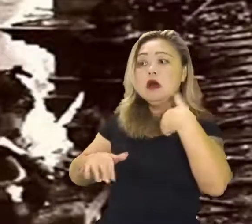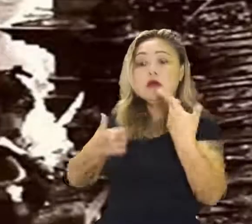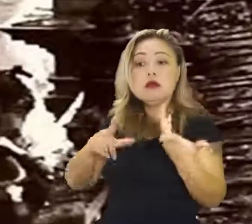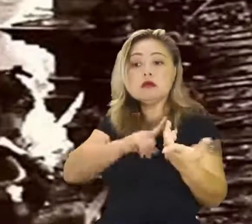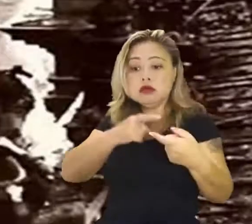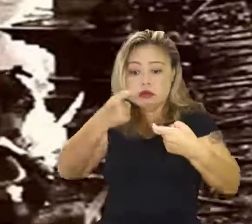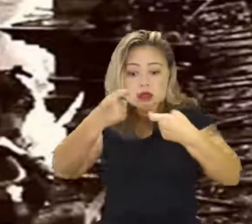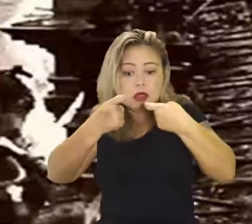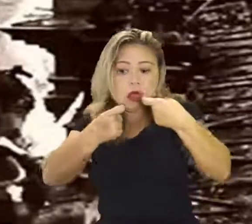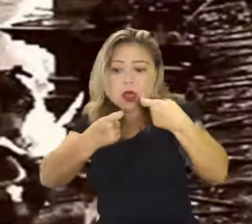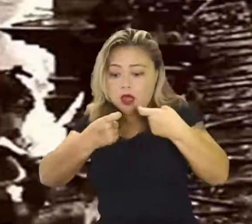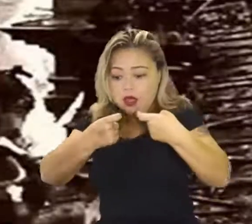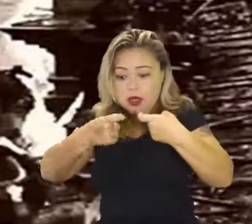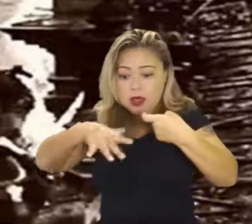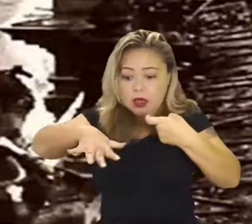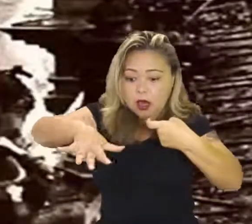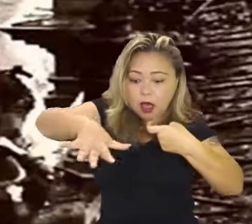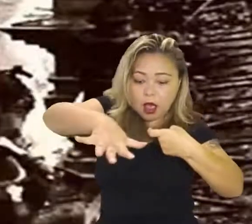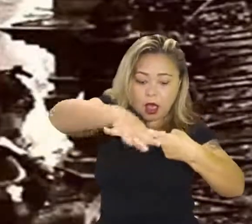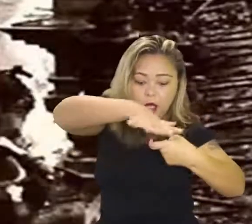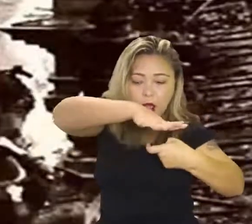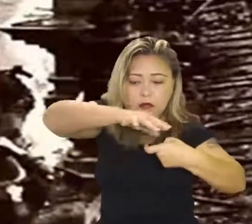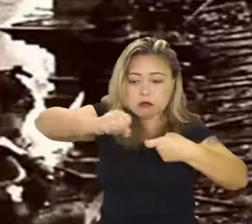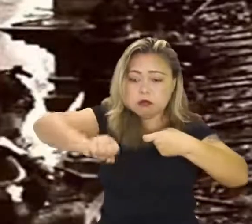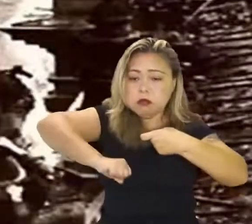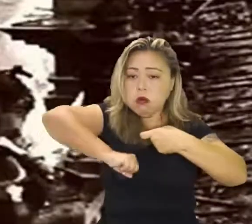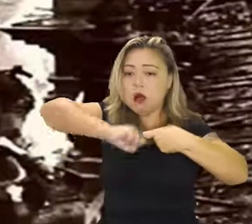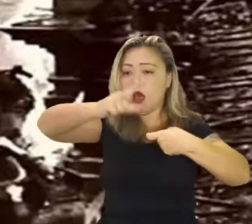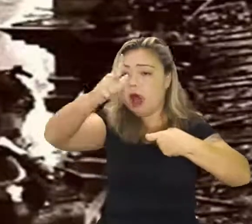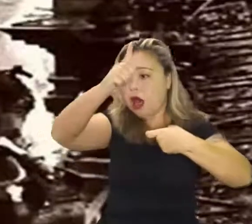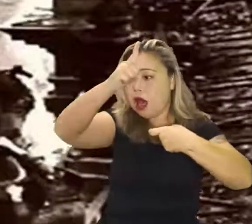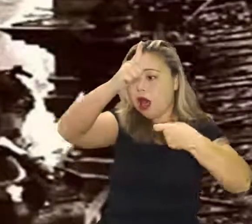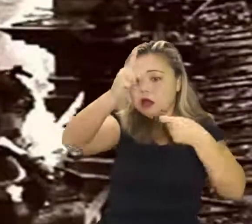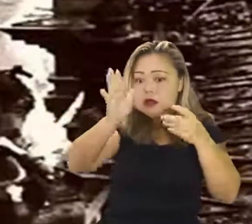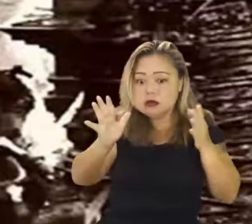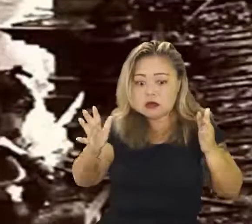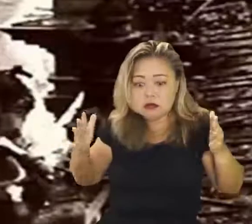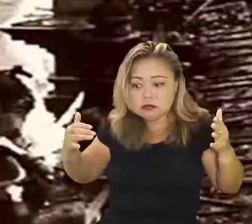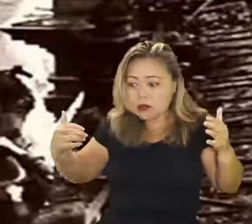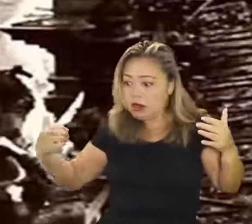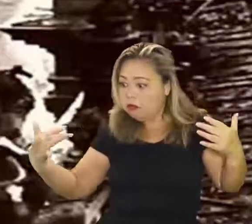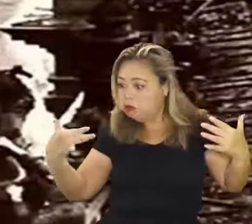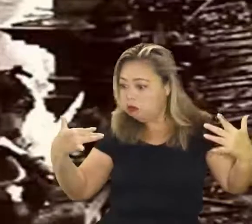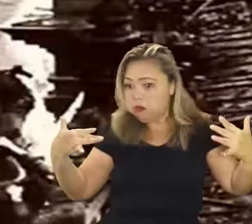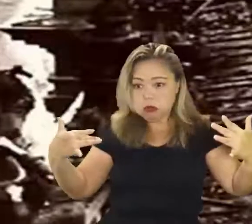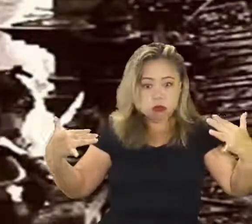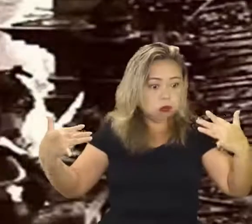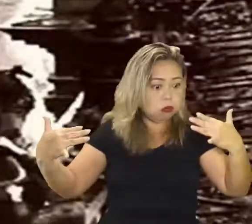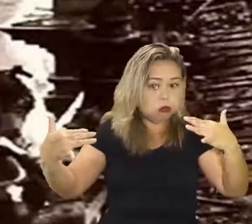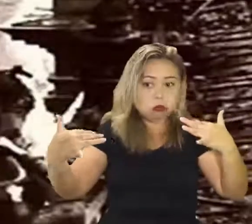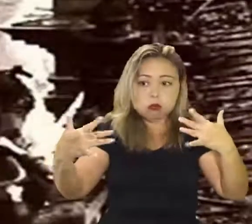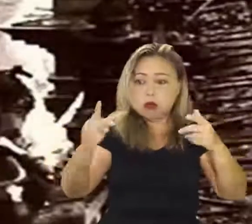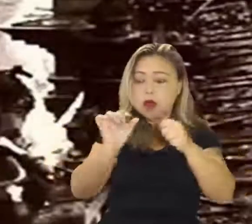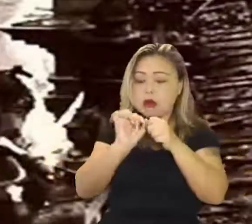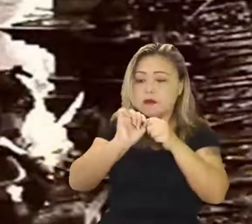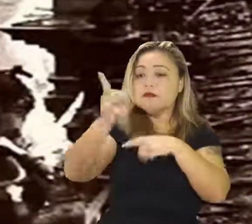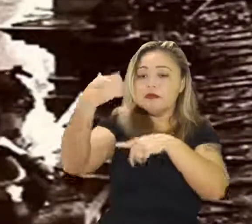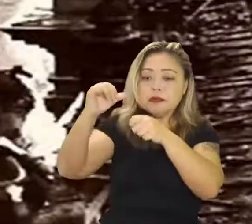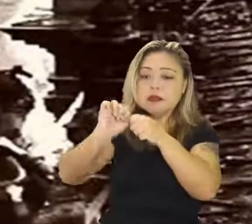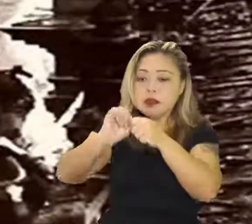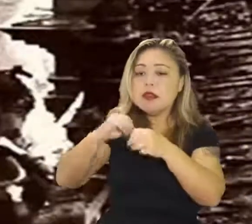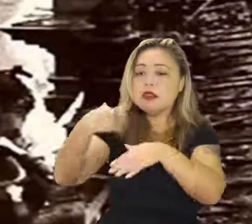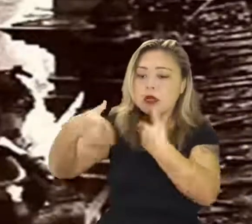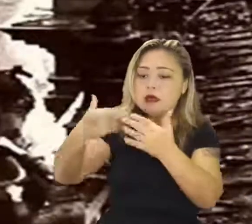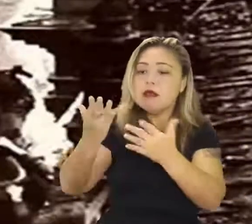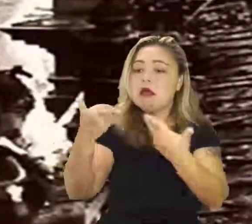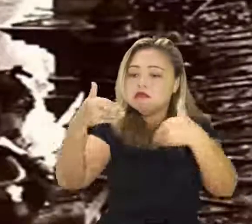guerra onde a Alemanha ela começa a ficar encurralada. desde a derrota dela, que o professor Lodismar trabalhou com